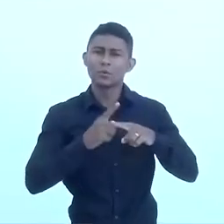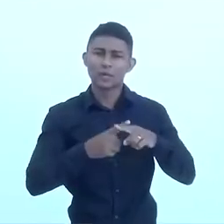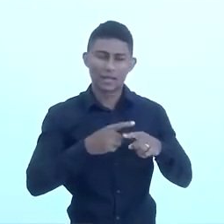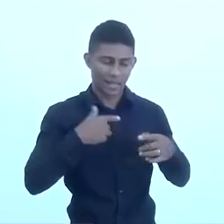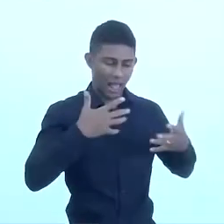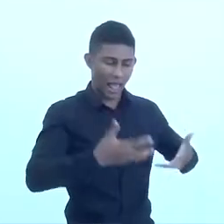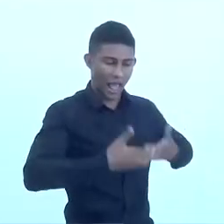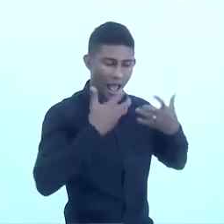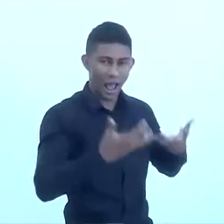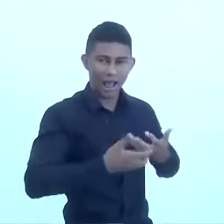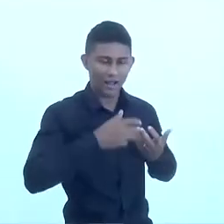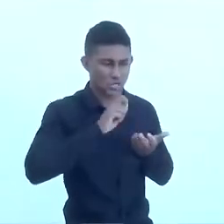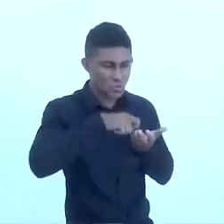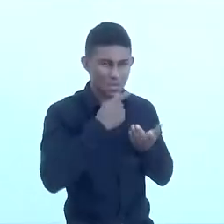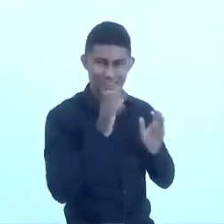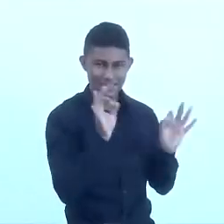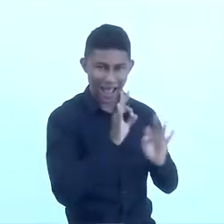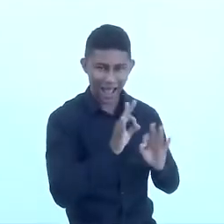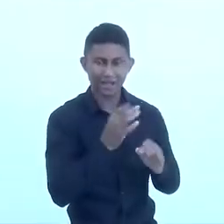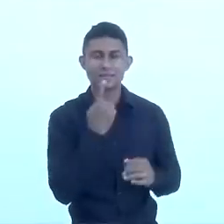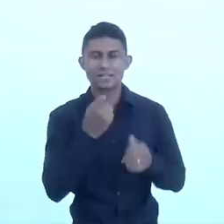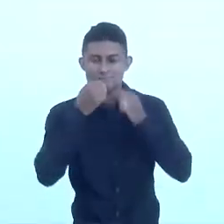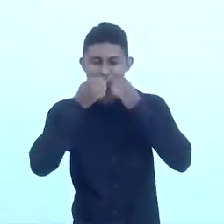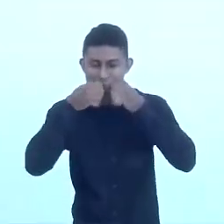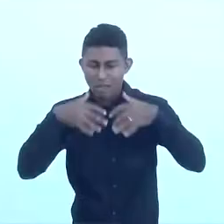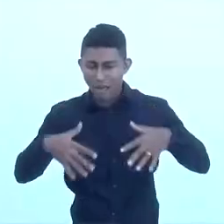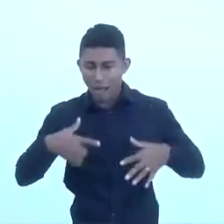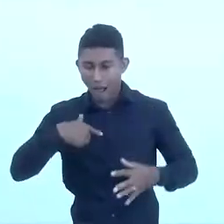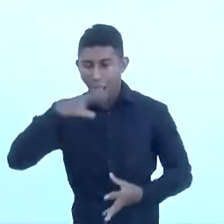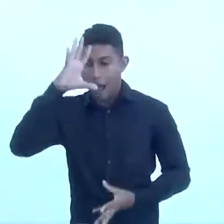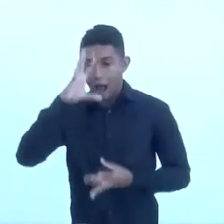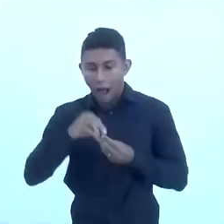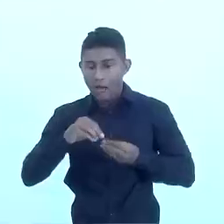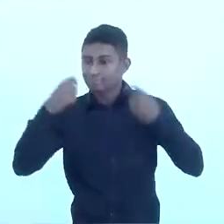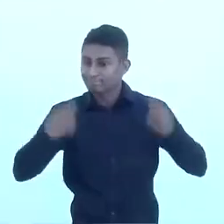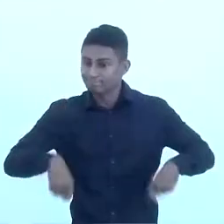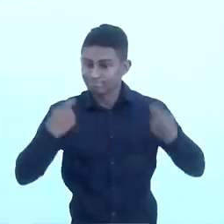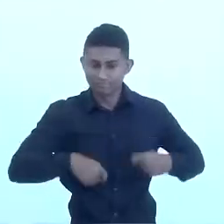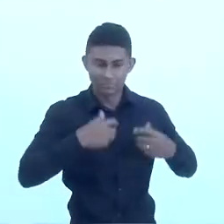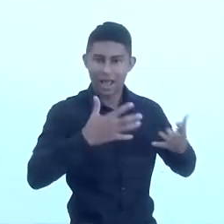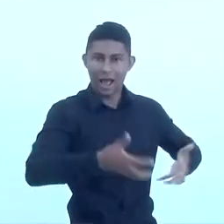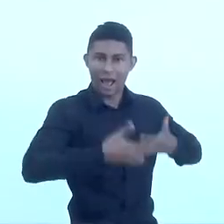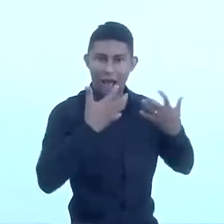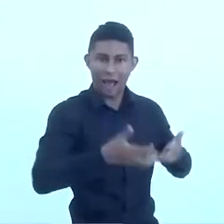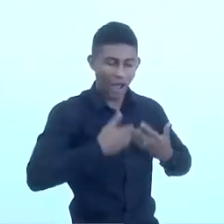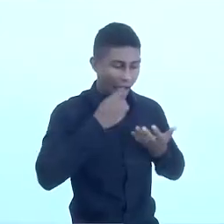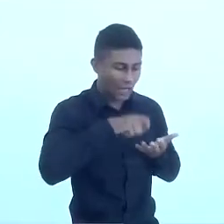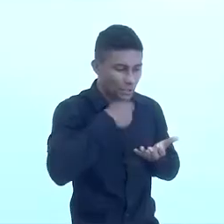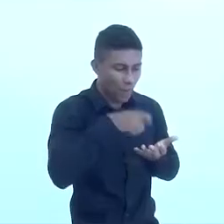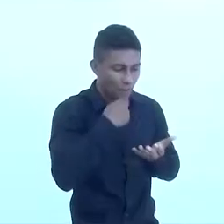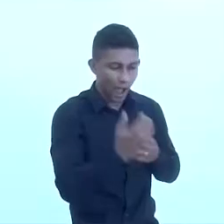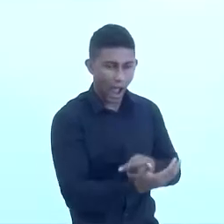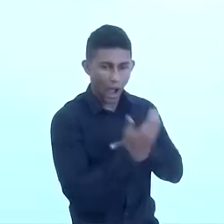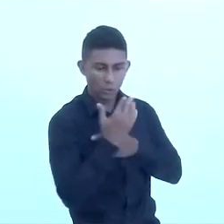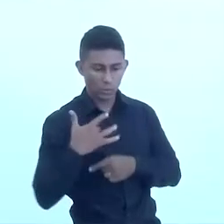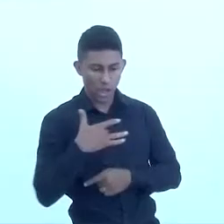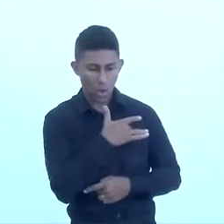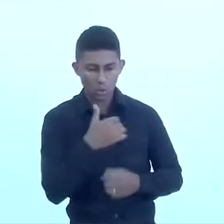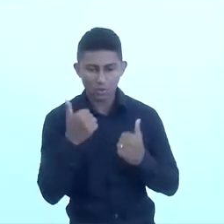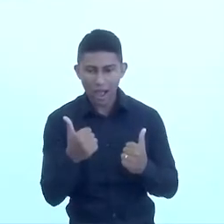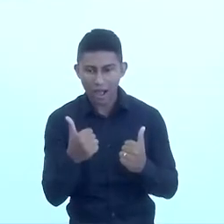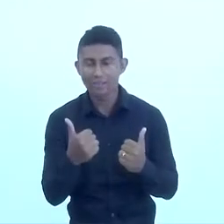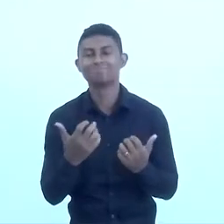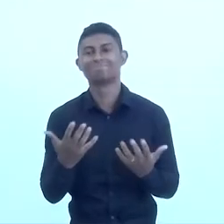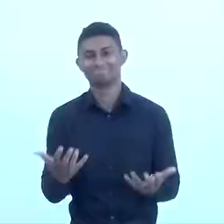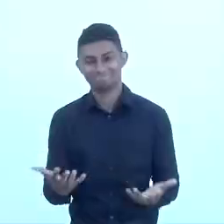Então, naquele momento, para mim, comer verduras passou a ser absolutamente essencial, né? Não, que bacana. E a gente já